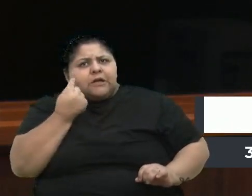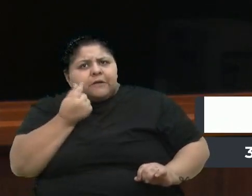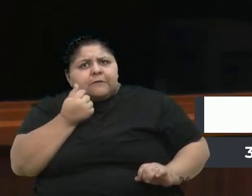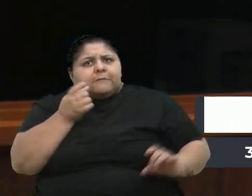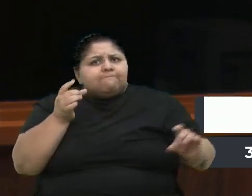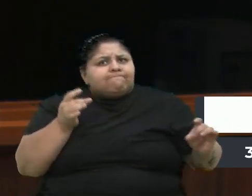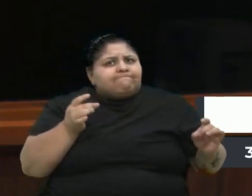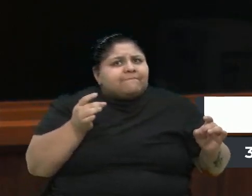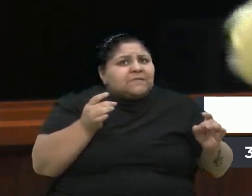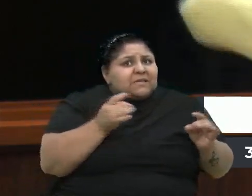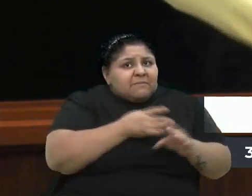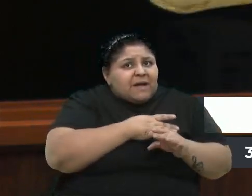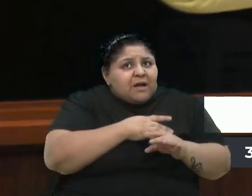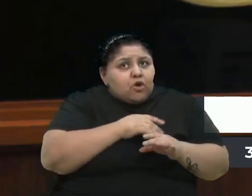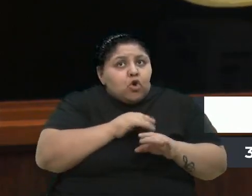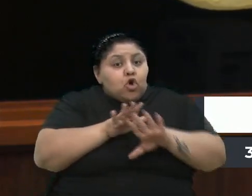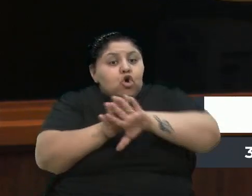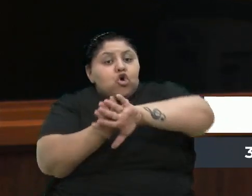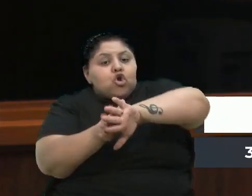mexendo na tua bolsa porque estavam